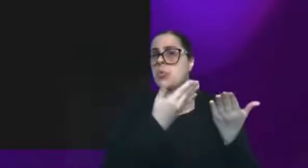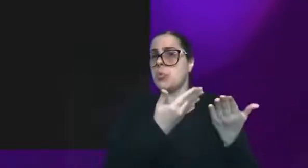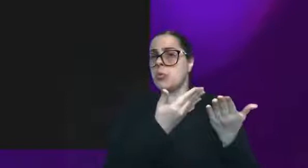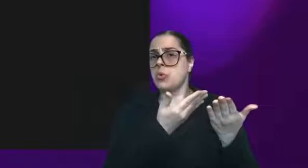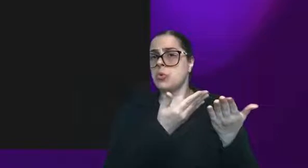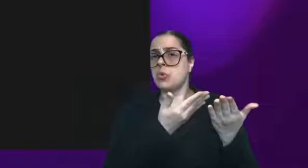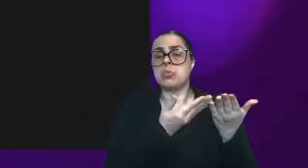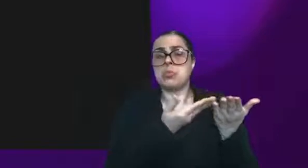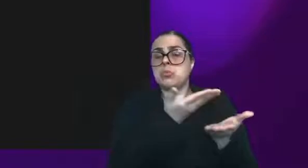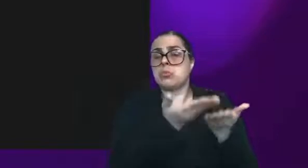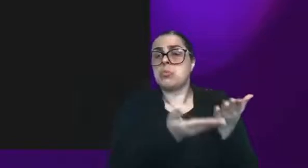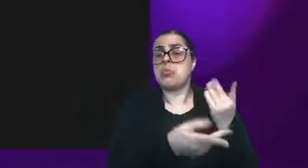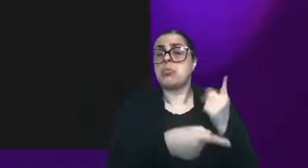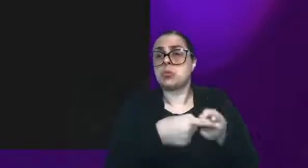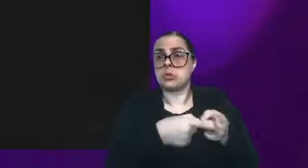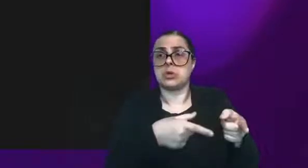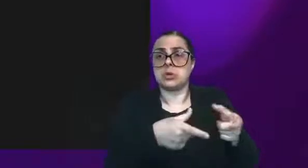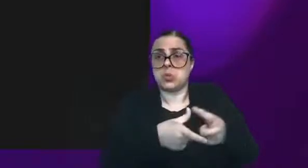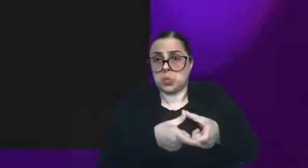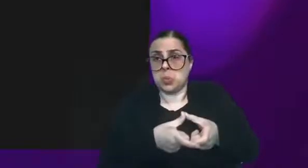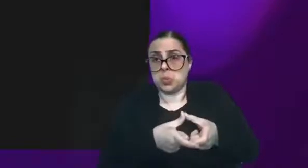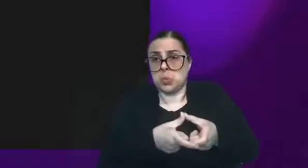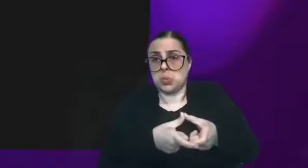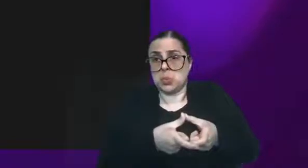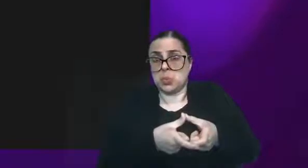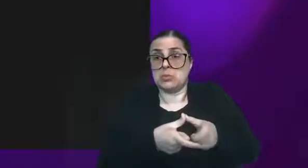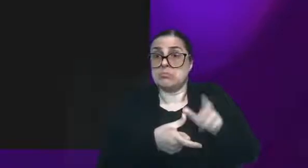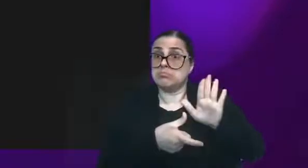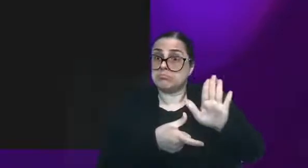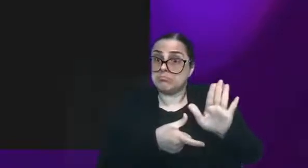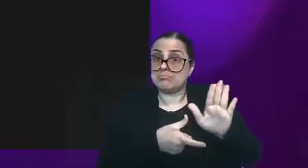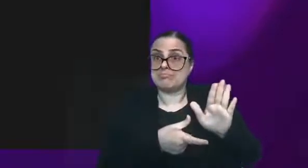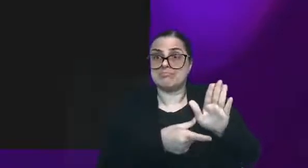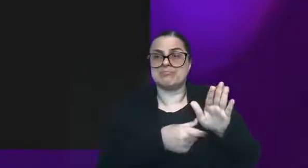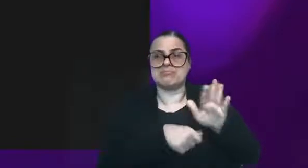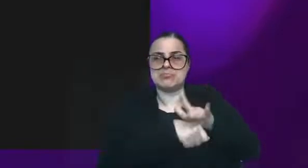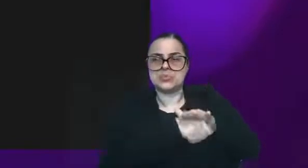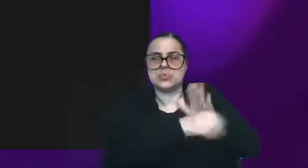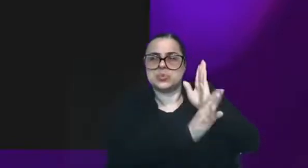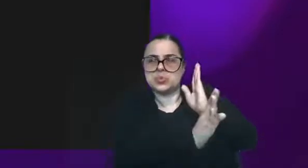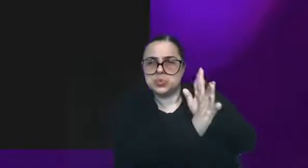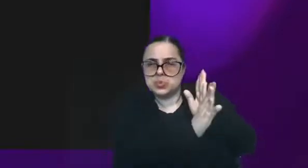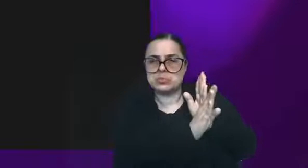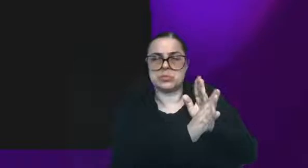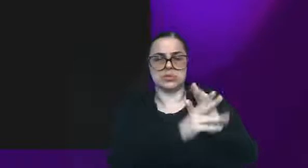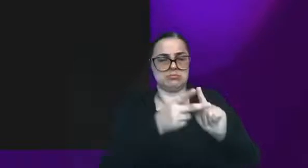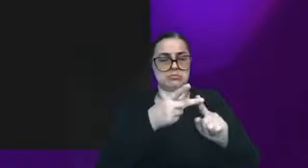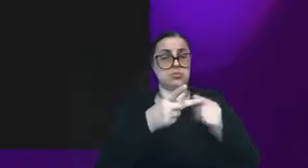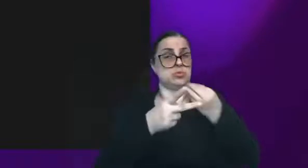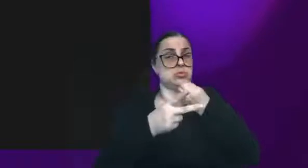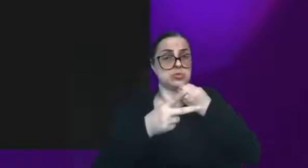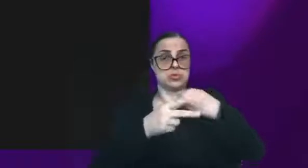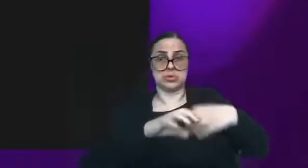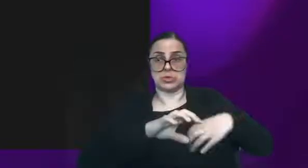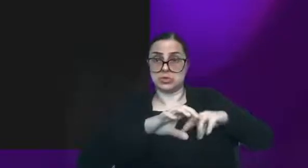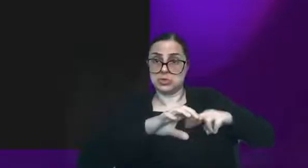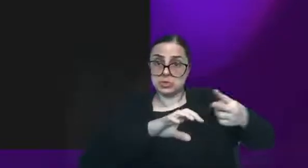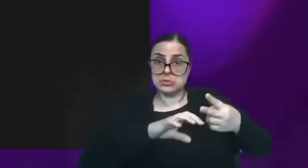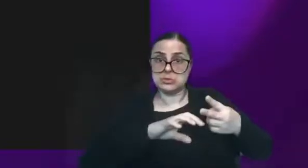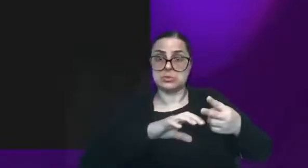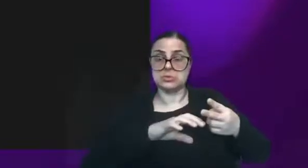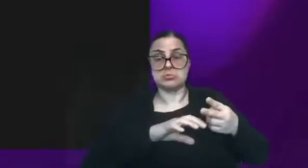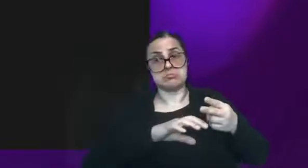acredito que com o diagnóstico e a possibilidade de fazer o transplante, eu acredito que em alguns anos a gente vai